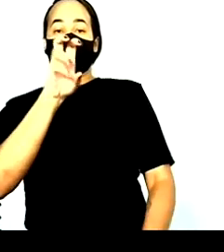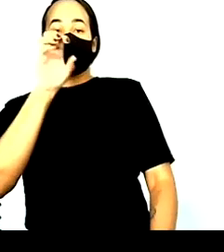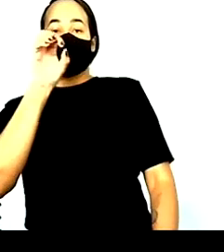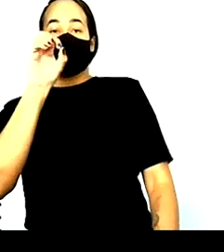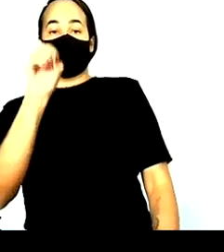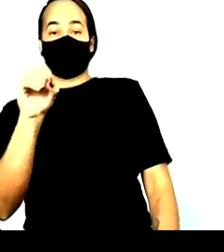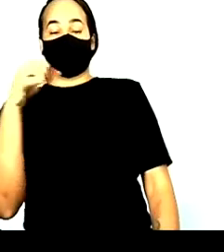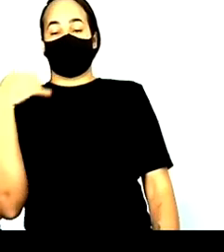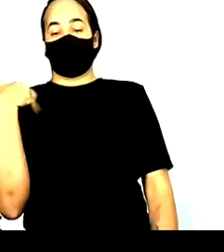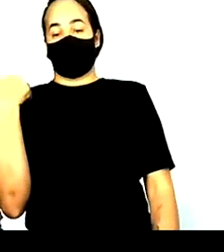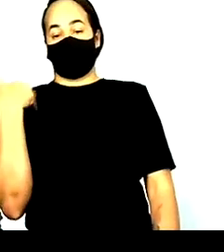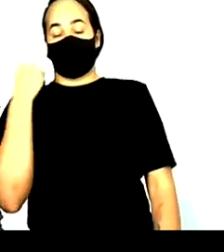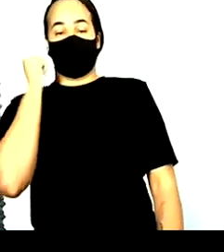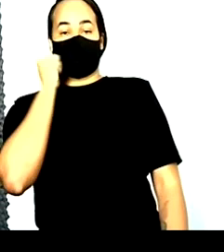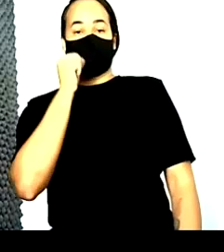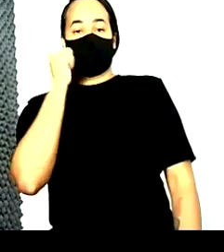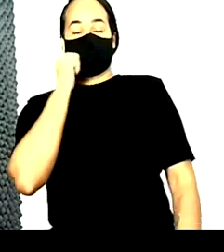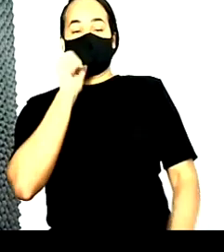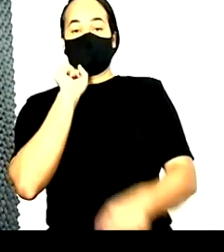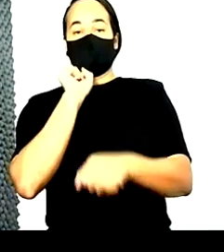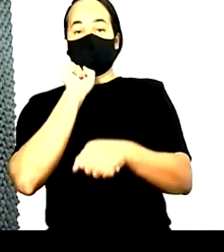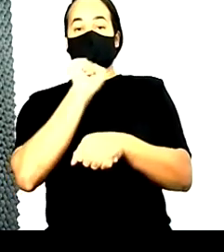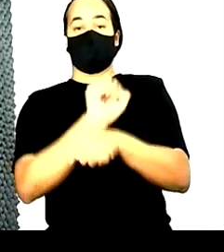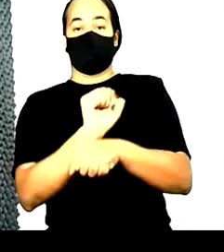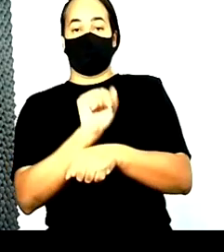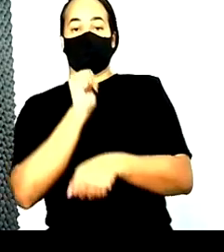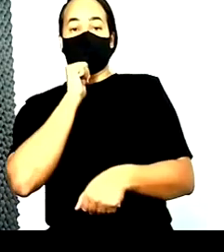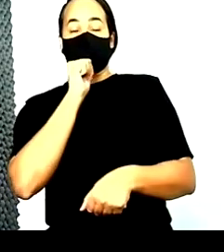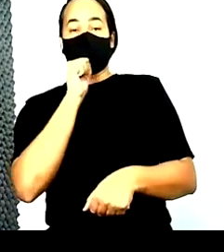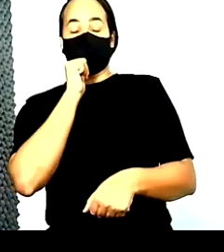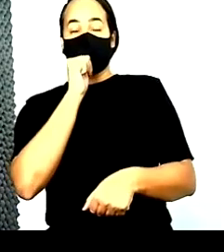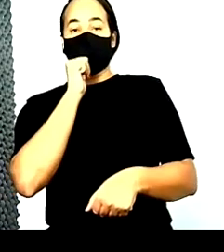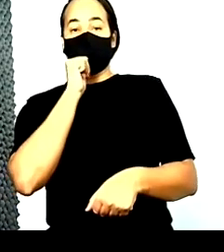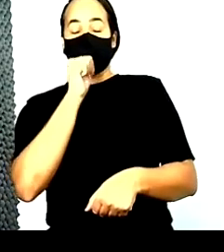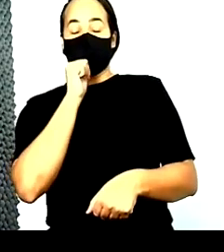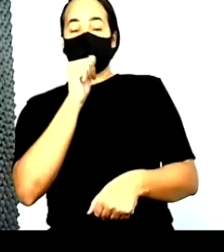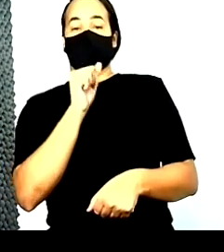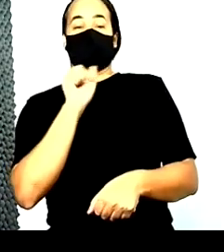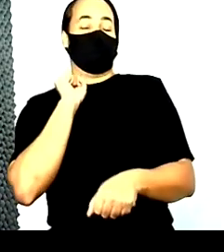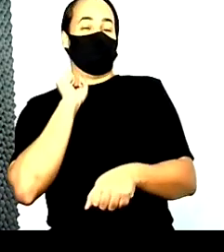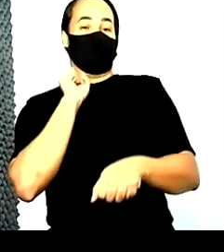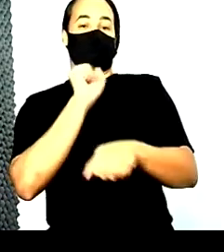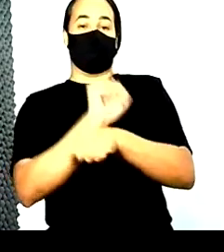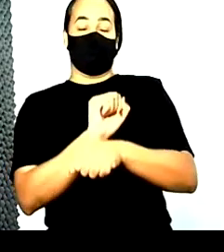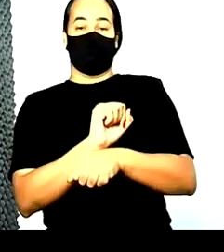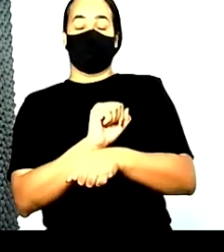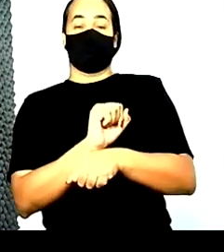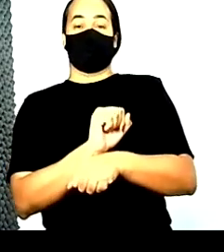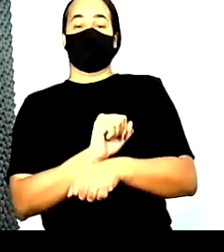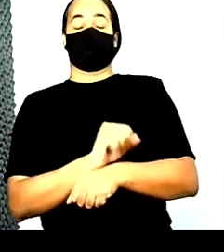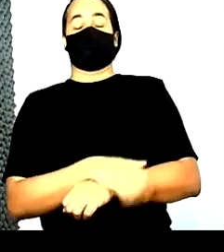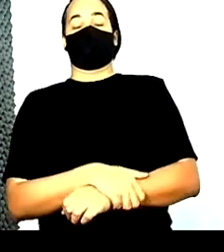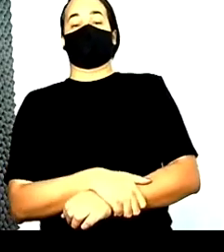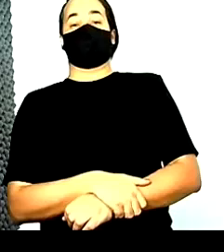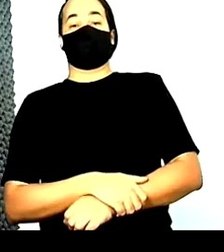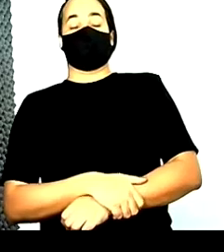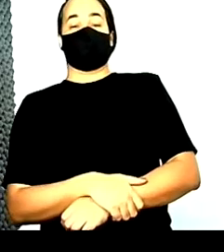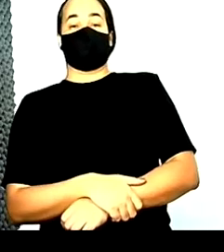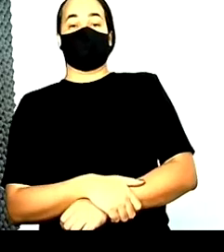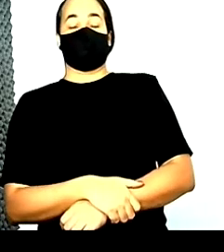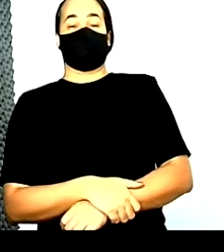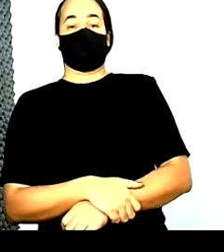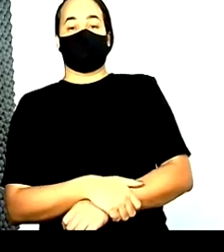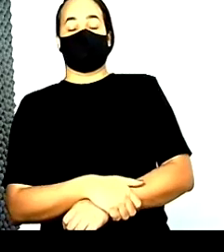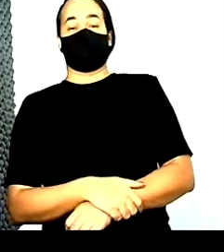de menopausa. É quando os óvulos eles se esgotam, ou seja, se acabam e cessam as menstruações e também cessa